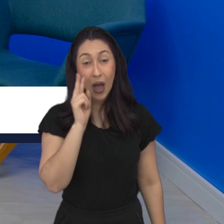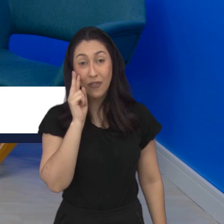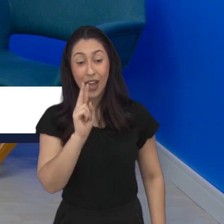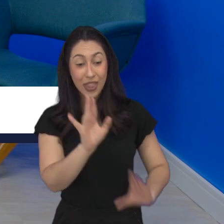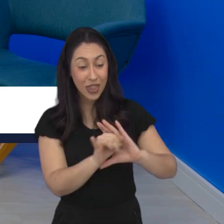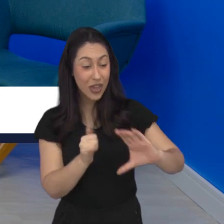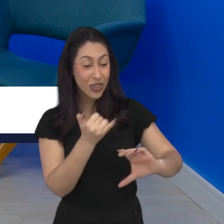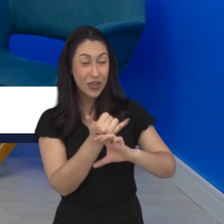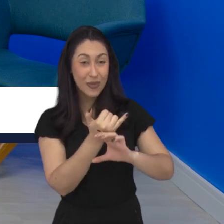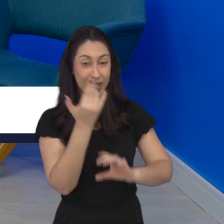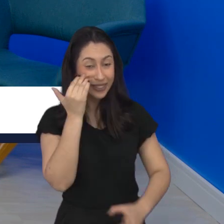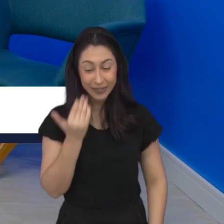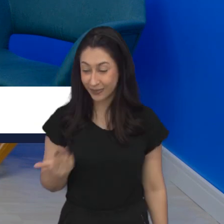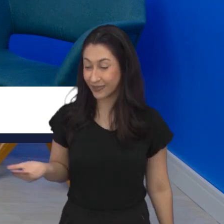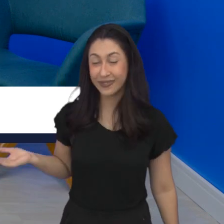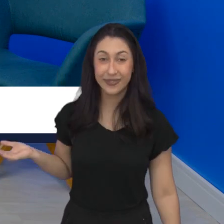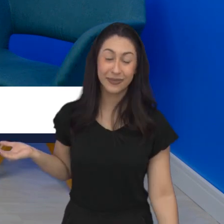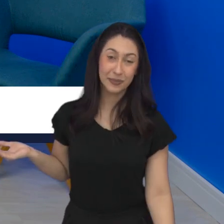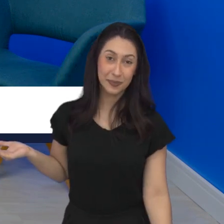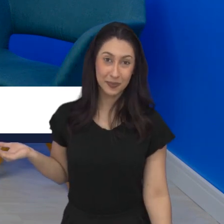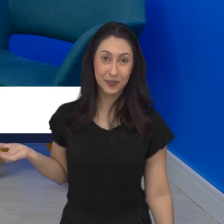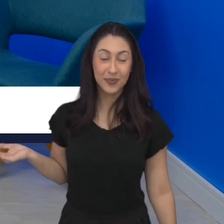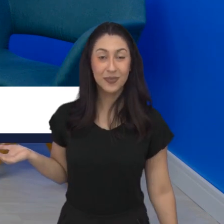o nosso canal no YouTube,